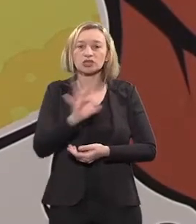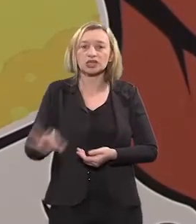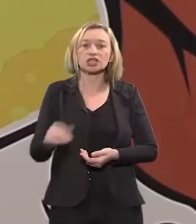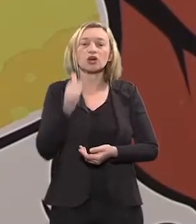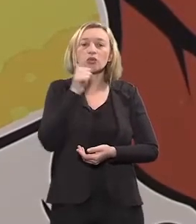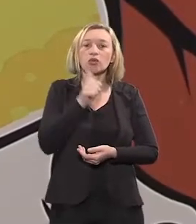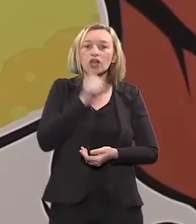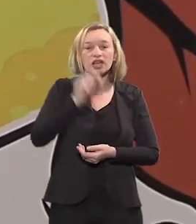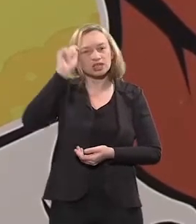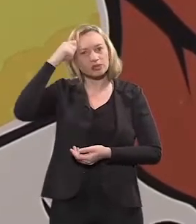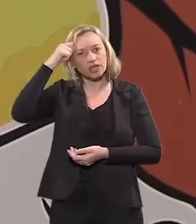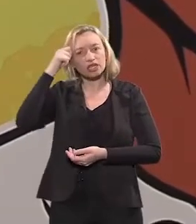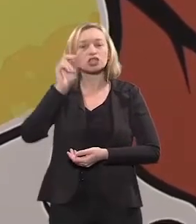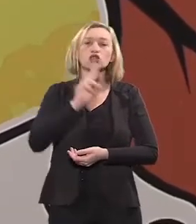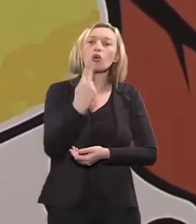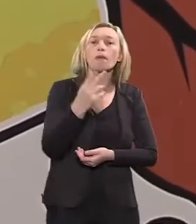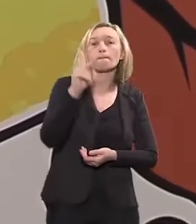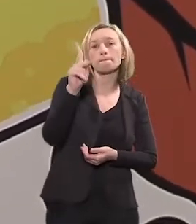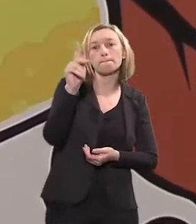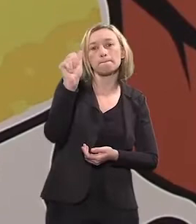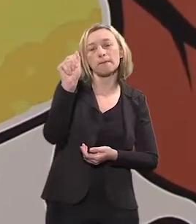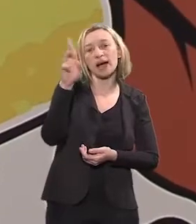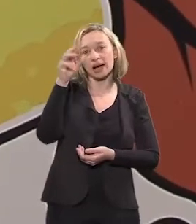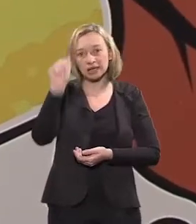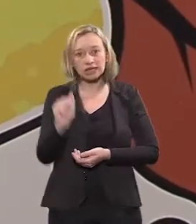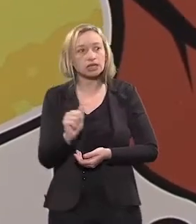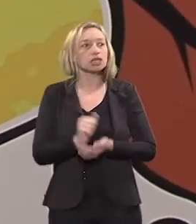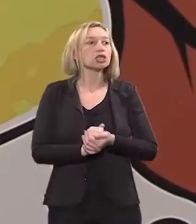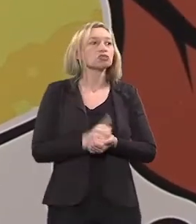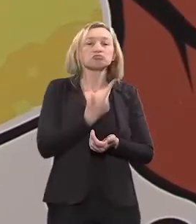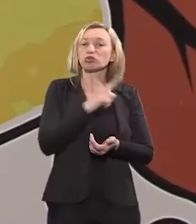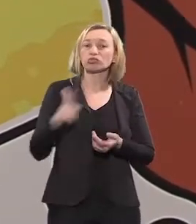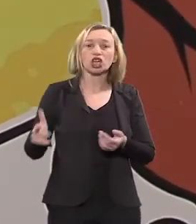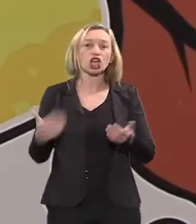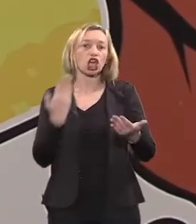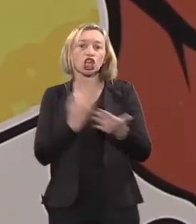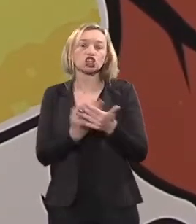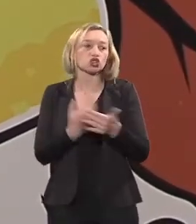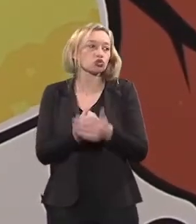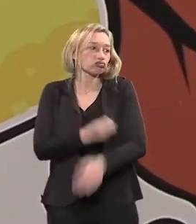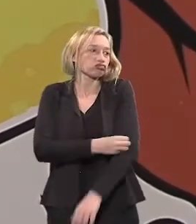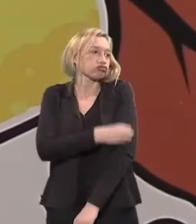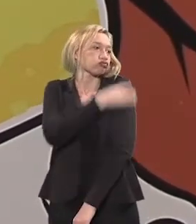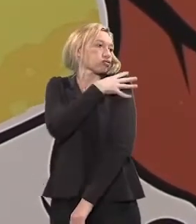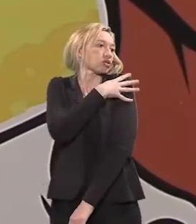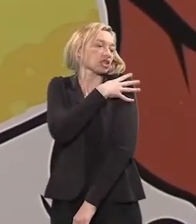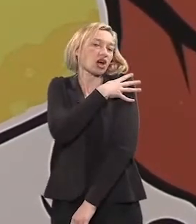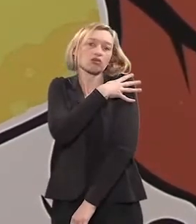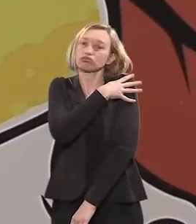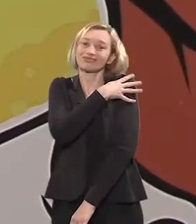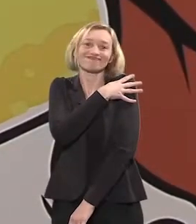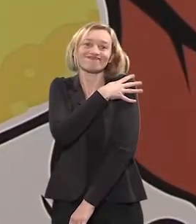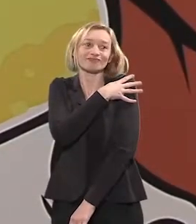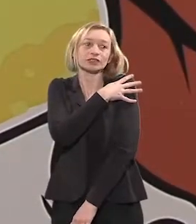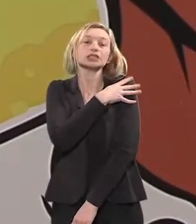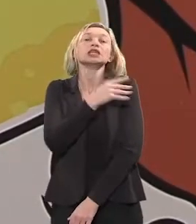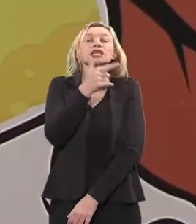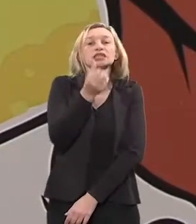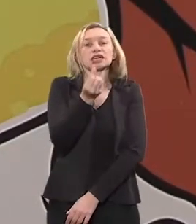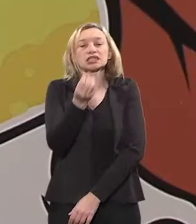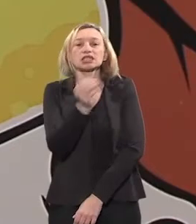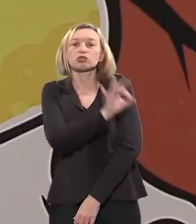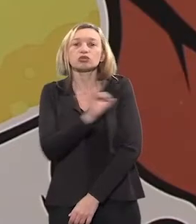ou pardas, em mais de 50% dos casos elas não têm sequer ensino fundamental completo. E